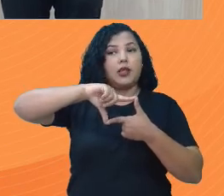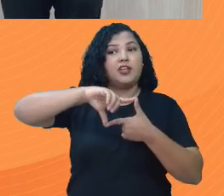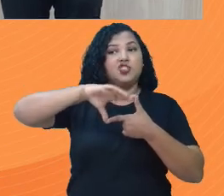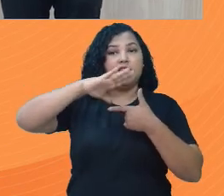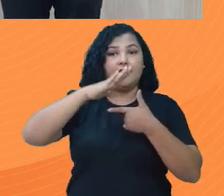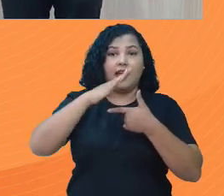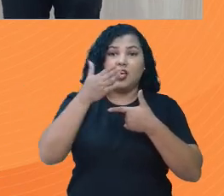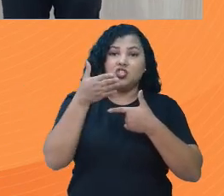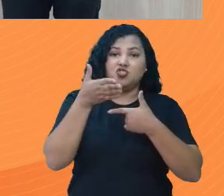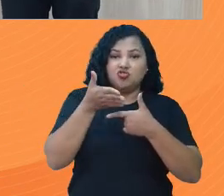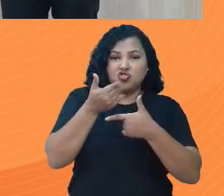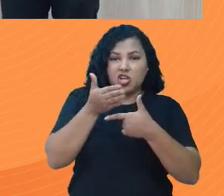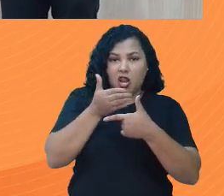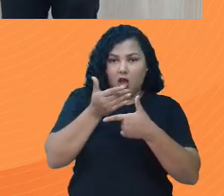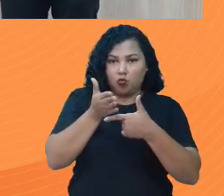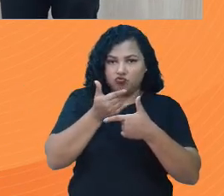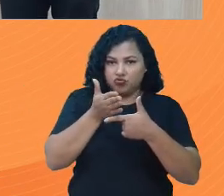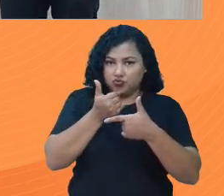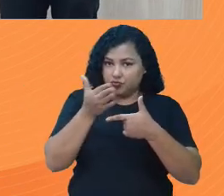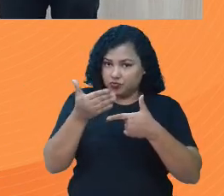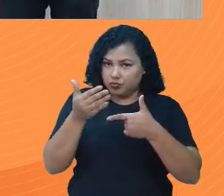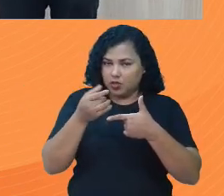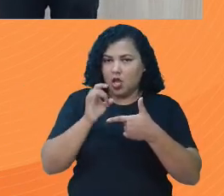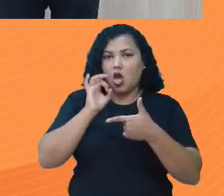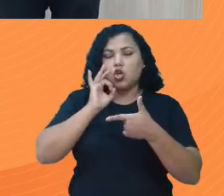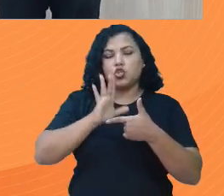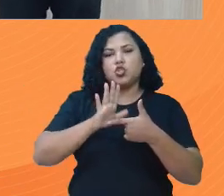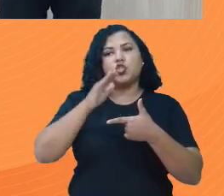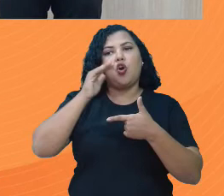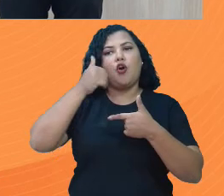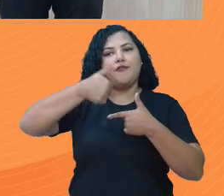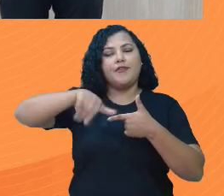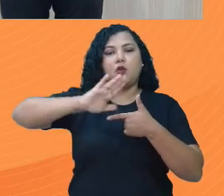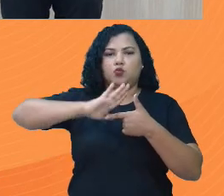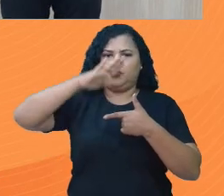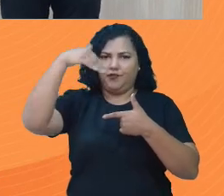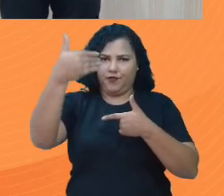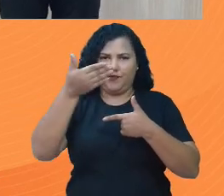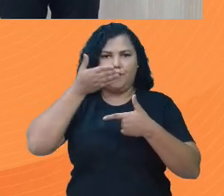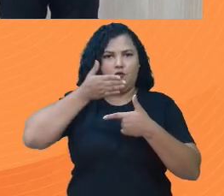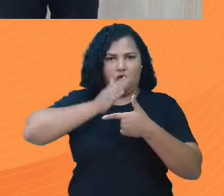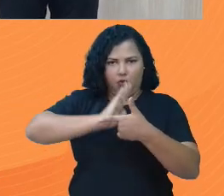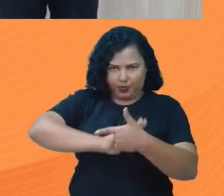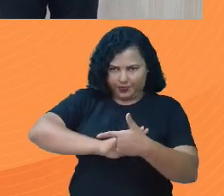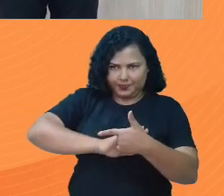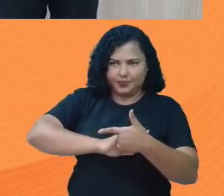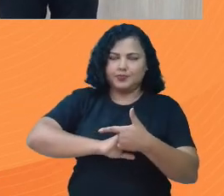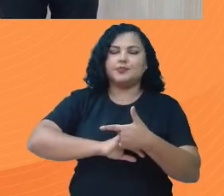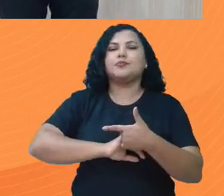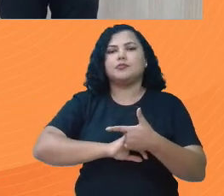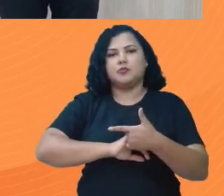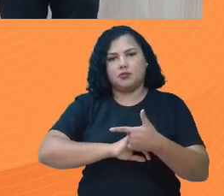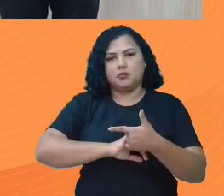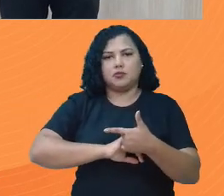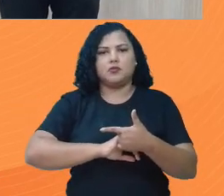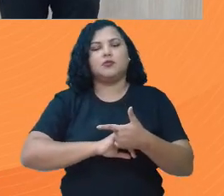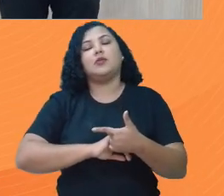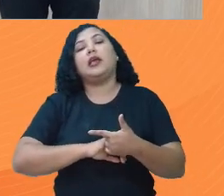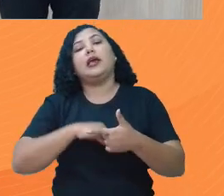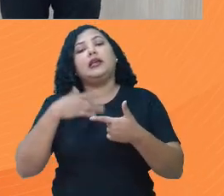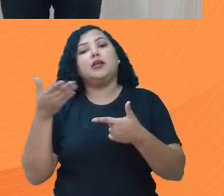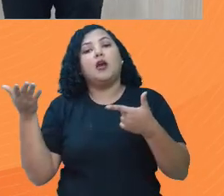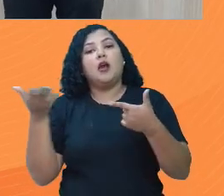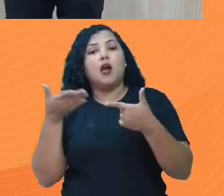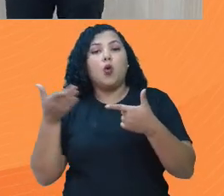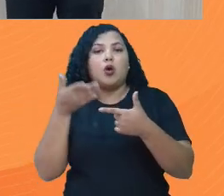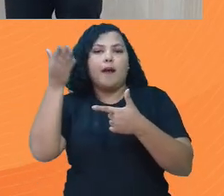imaginário, tá joia? Vamos tirar os ângulos internos, ficamos aí só com os ângulos externos,